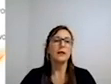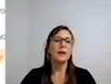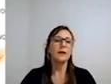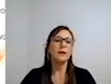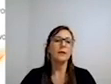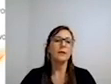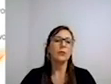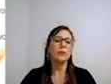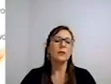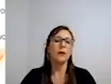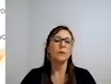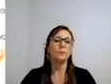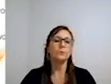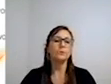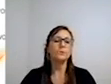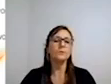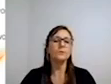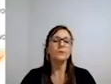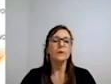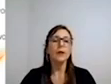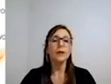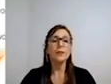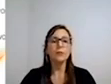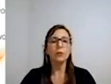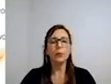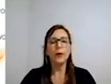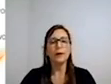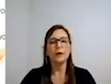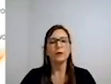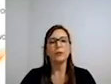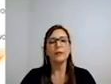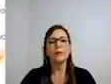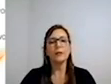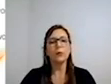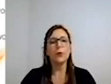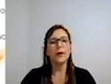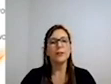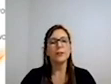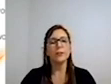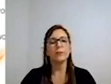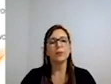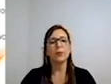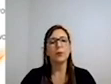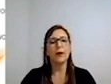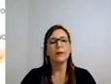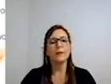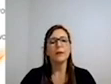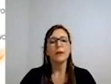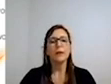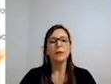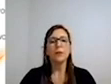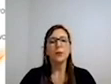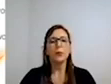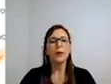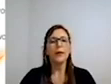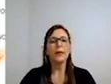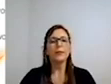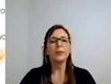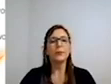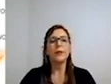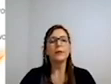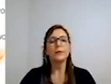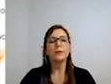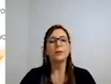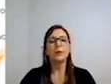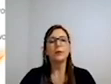da intercostal. A região lombar, ela contém 5 pares de nervos lombares que formam uma rede